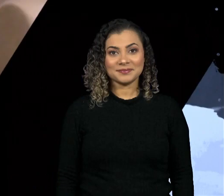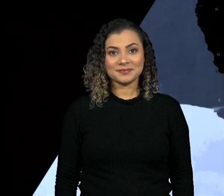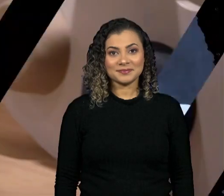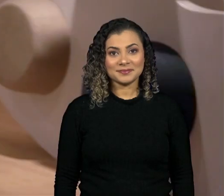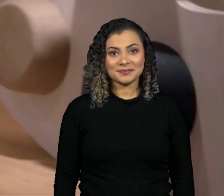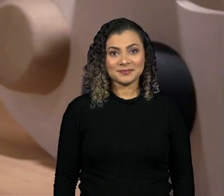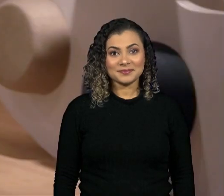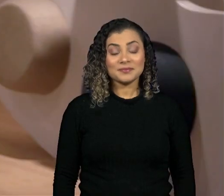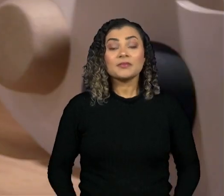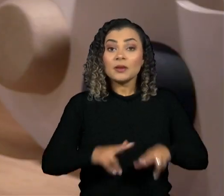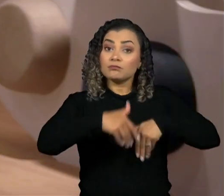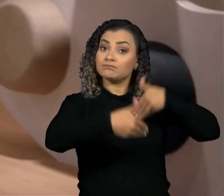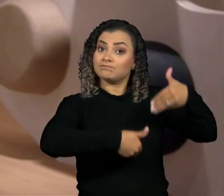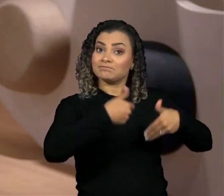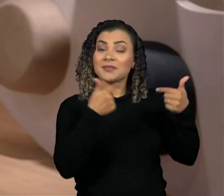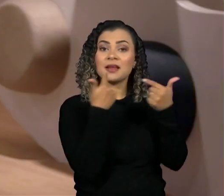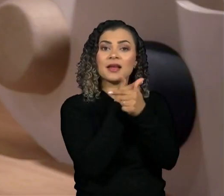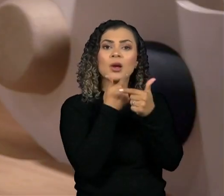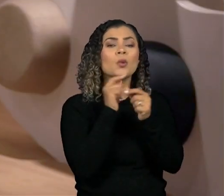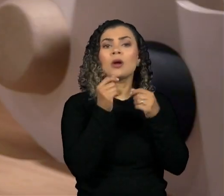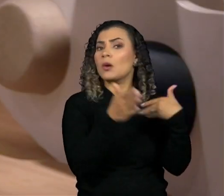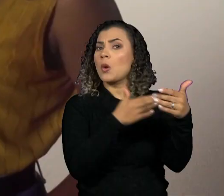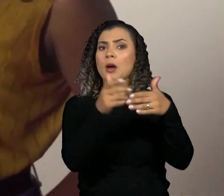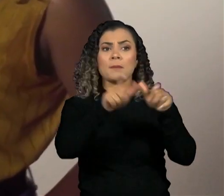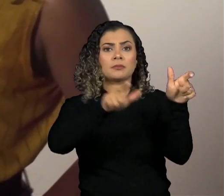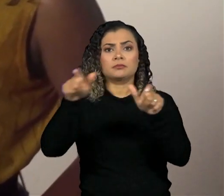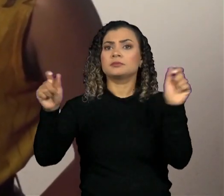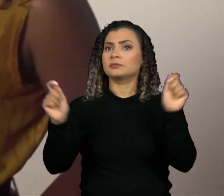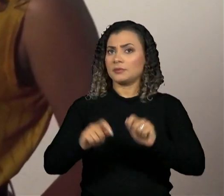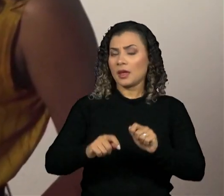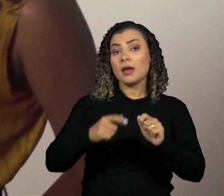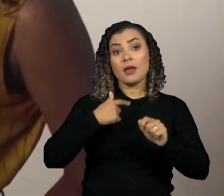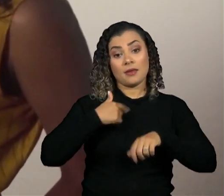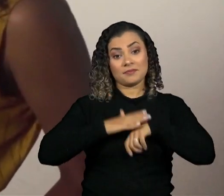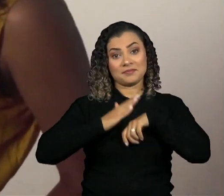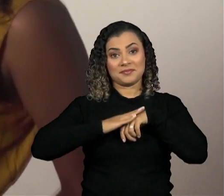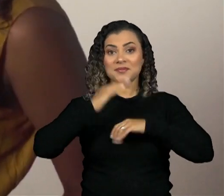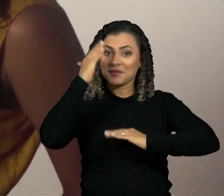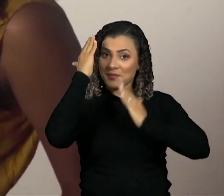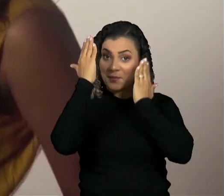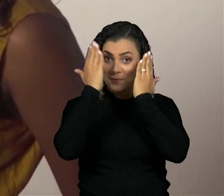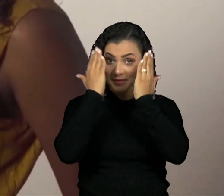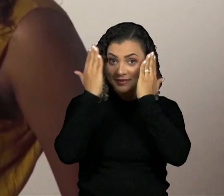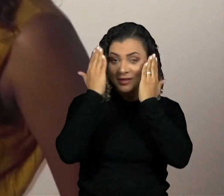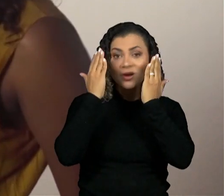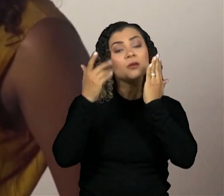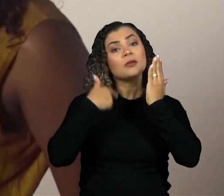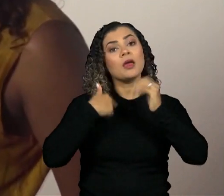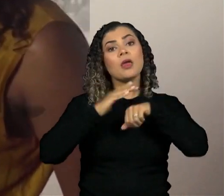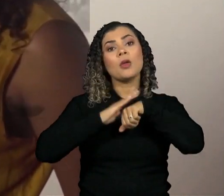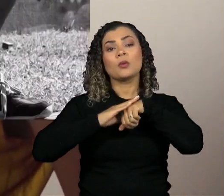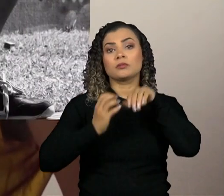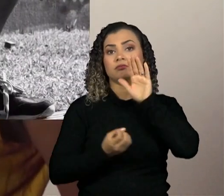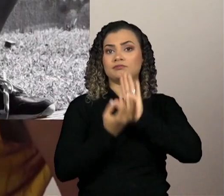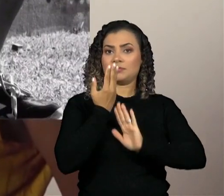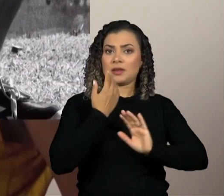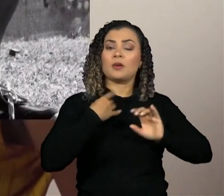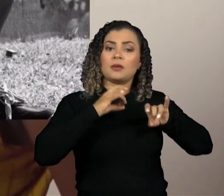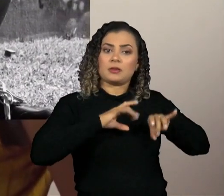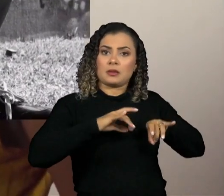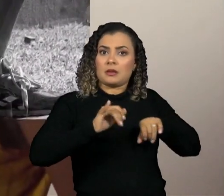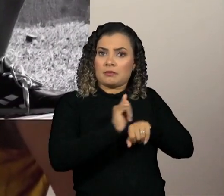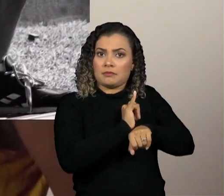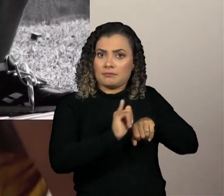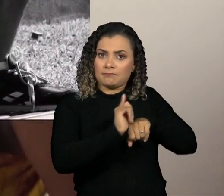A terapia do riso, ela pode ser indicada para qualquer pessoa. Como psicólogo, eu coloco esse método dentro da minha prática